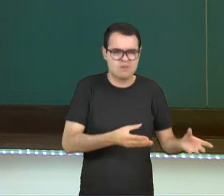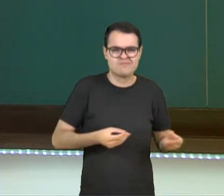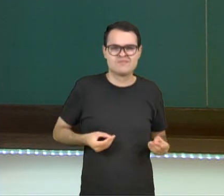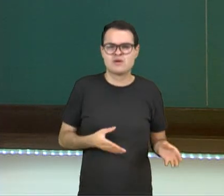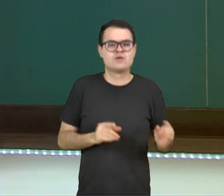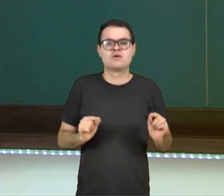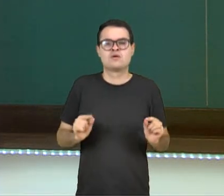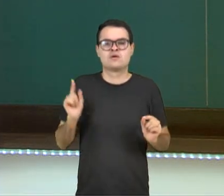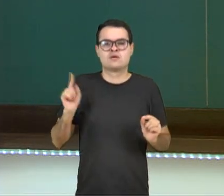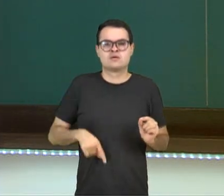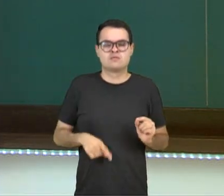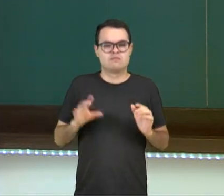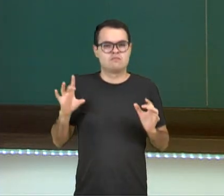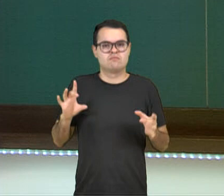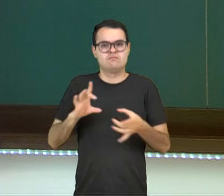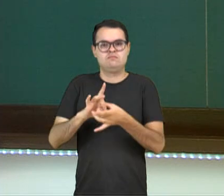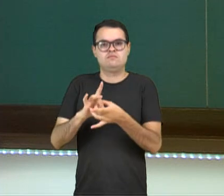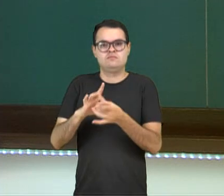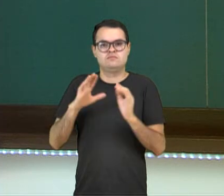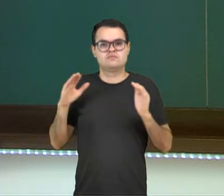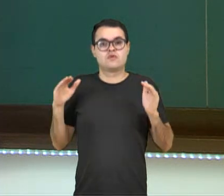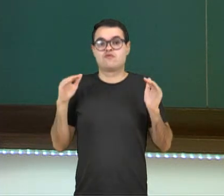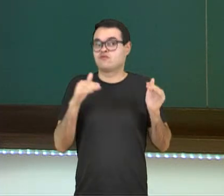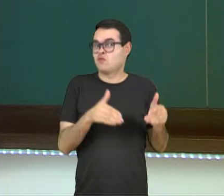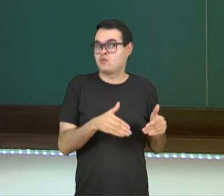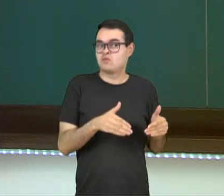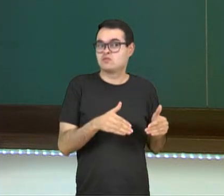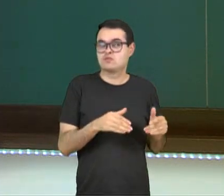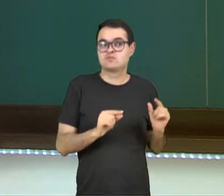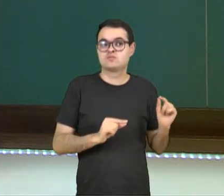foram distribuídas, em especial